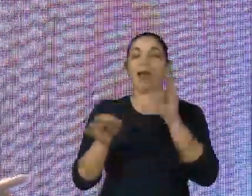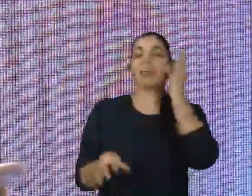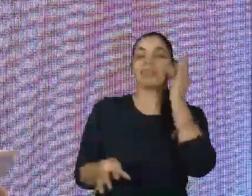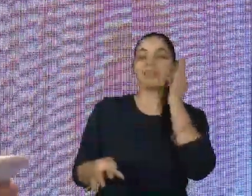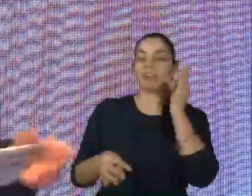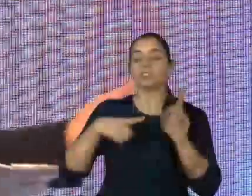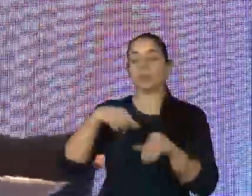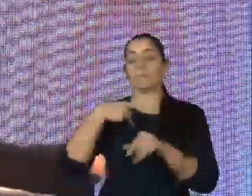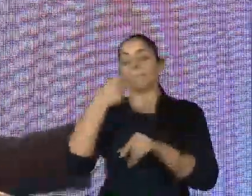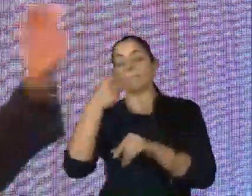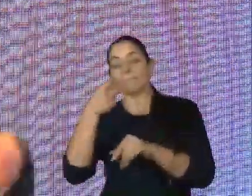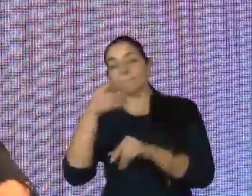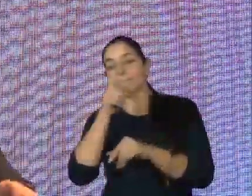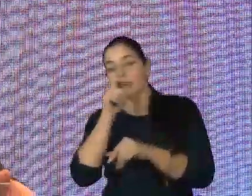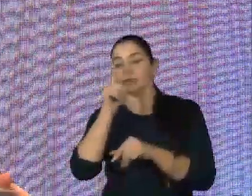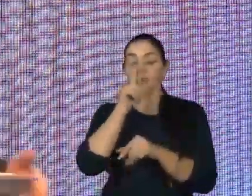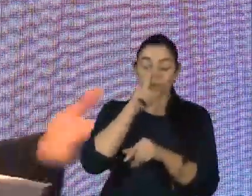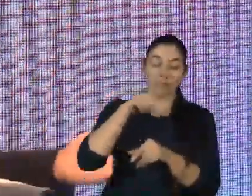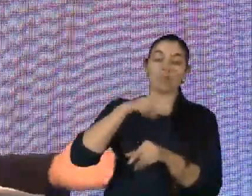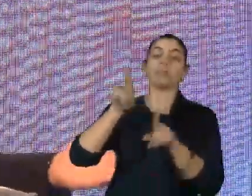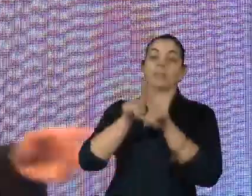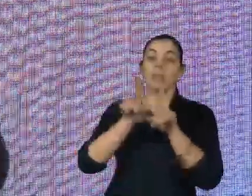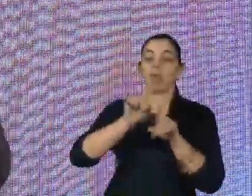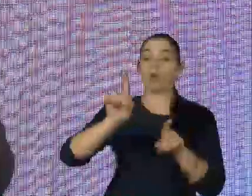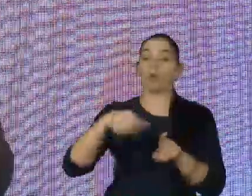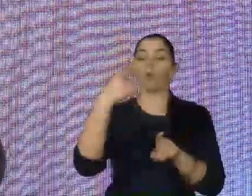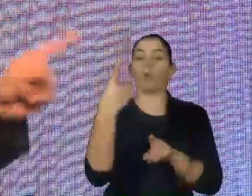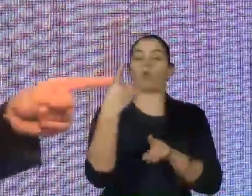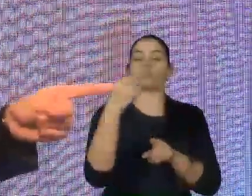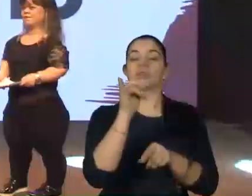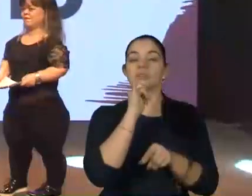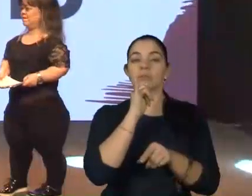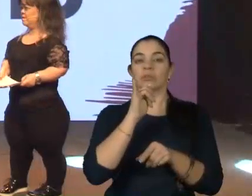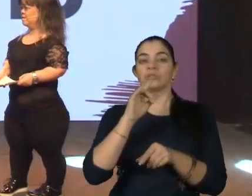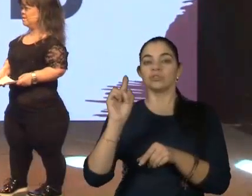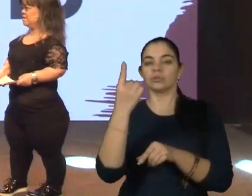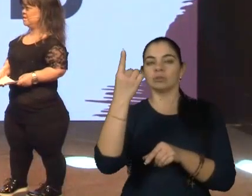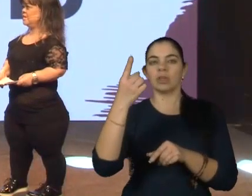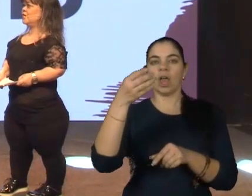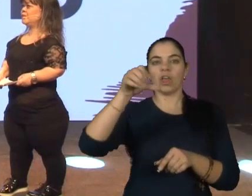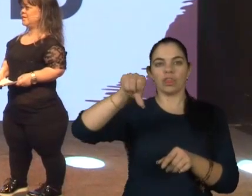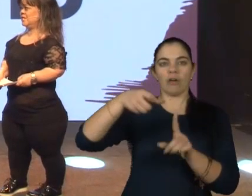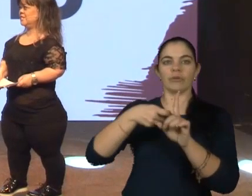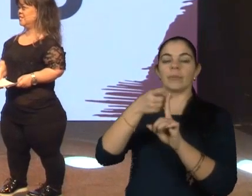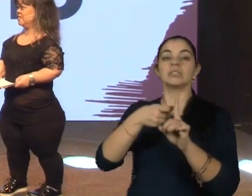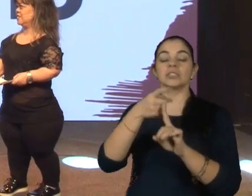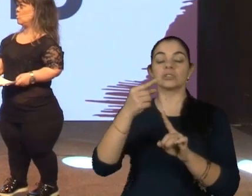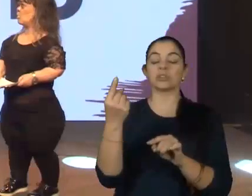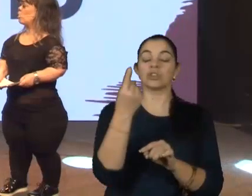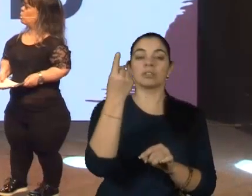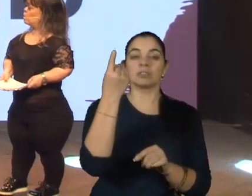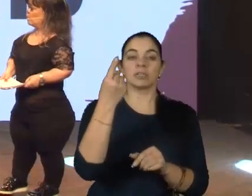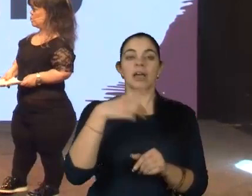com os pais, e a Mariana é outro exemplo de autonomia. Ela morou sozinha quantos meses? 9 meses. Eu fiz a